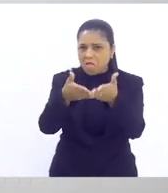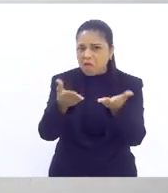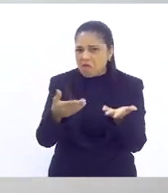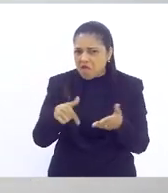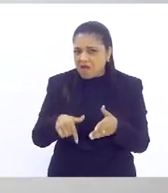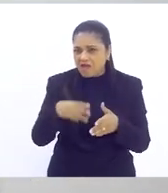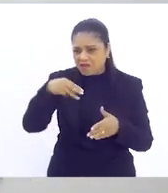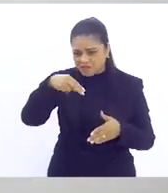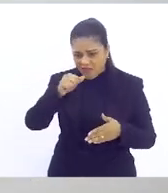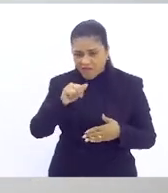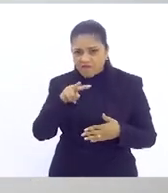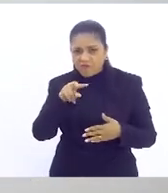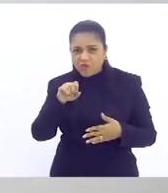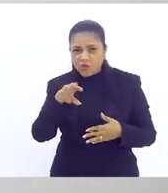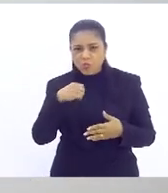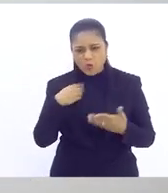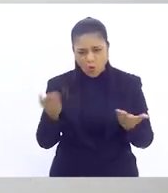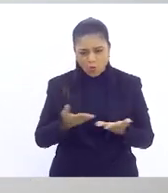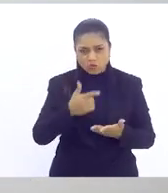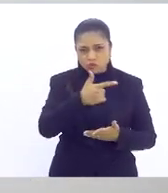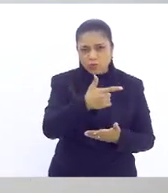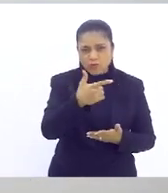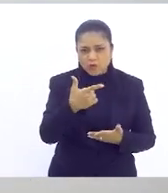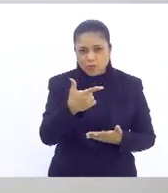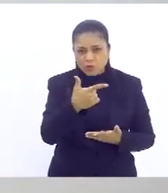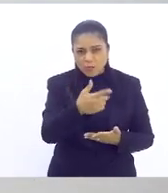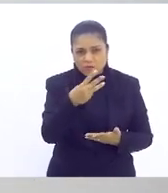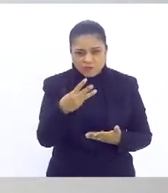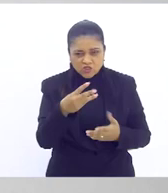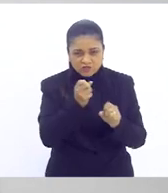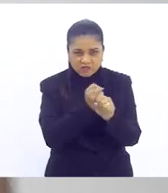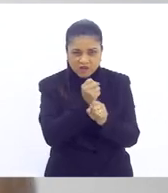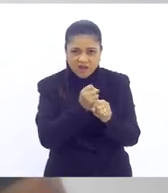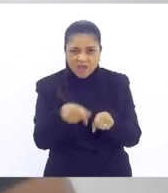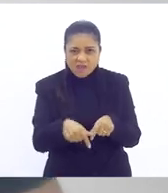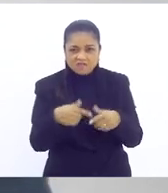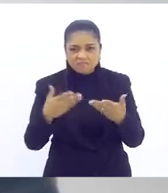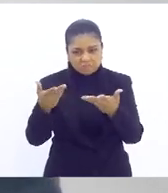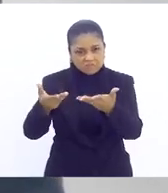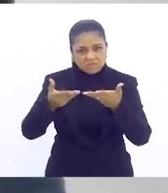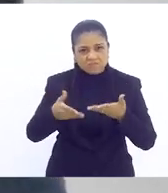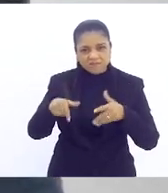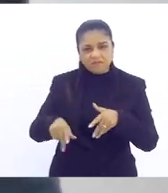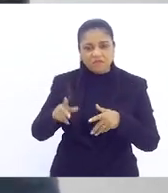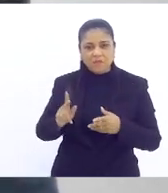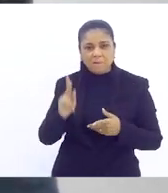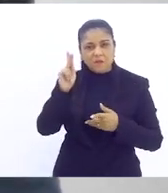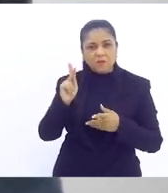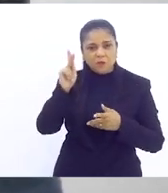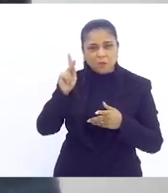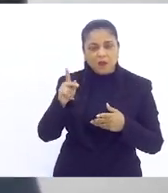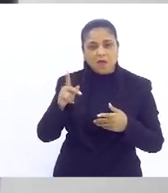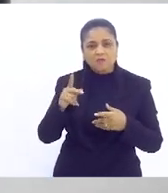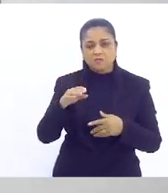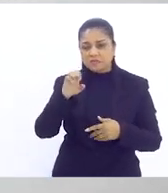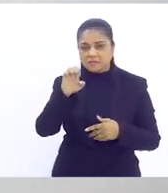nós vivemos 2003 Recebemos a Petrobras e os estaleiros que eram matagal